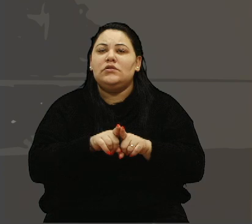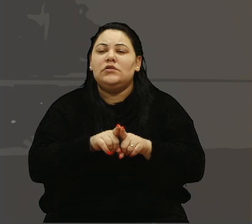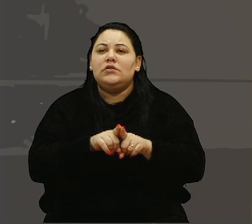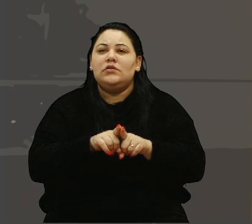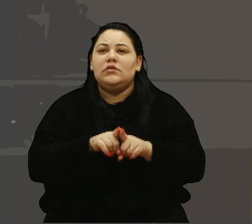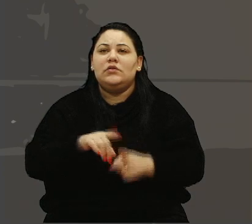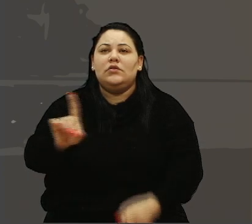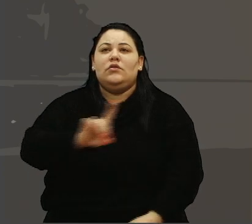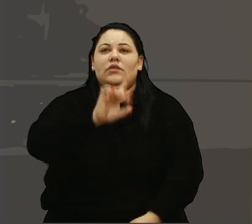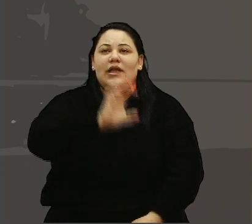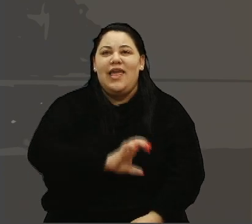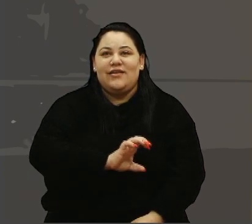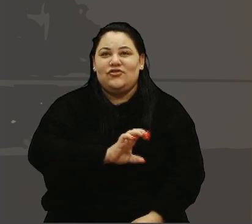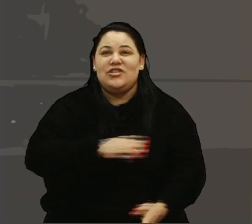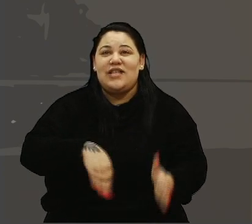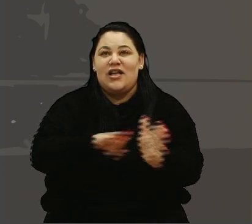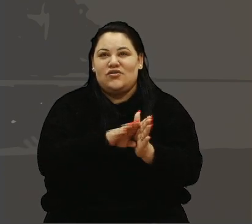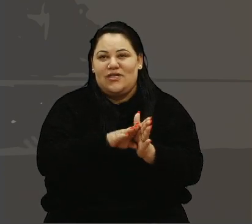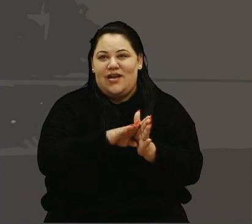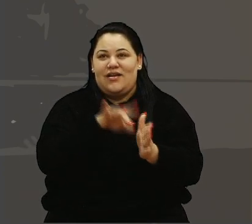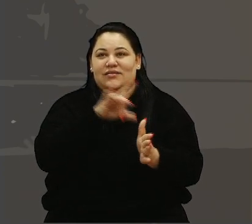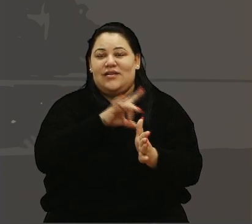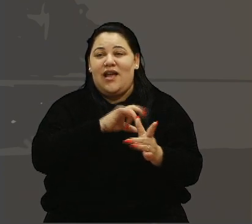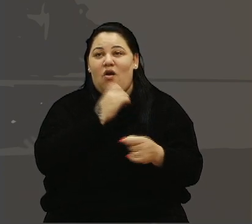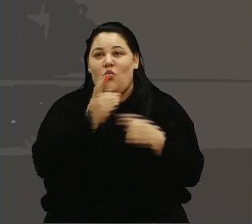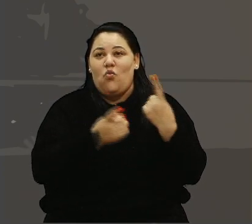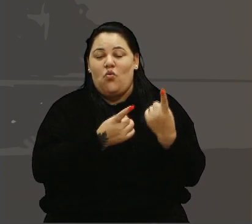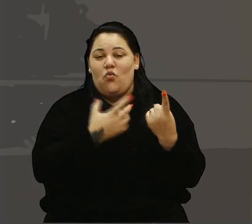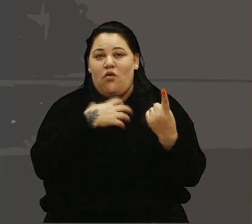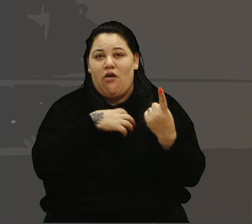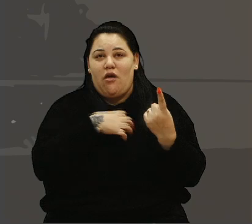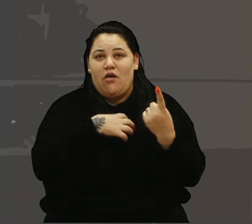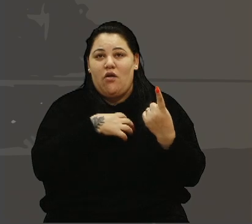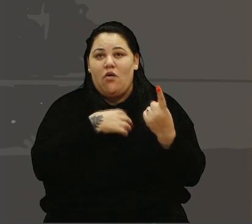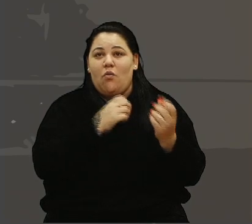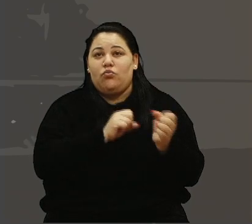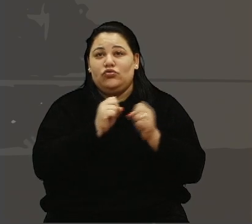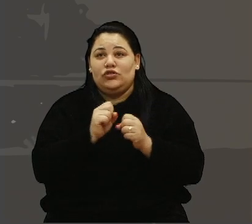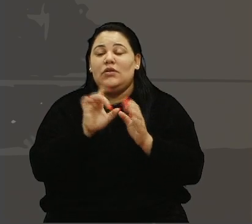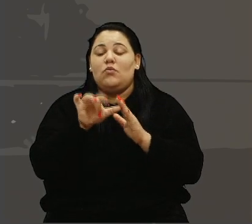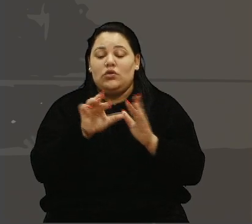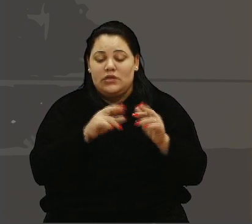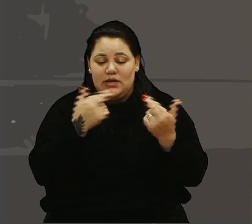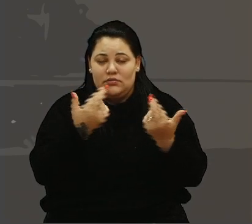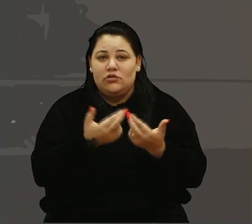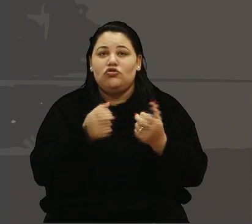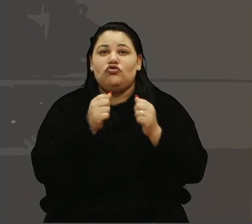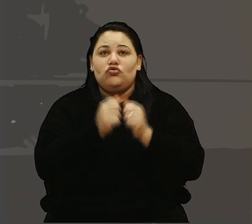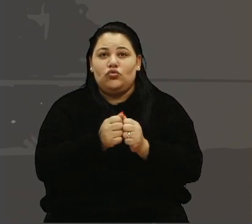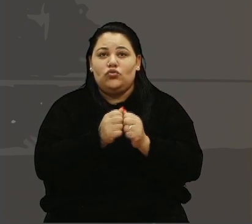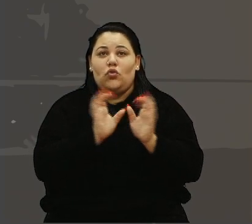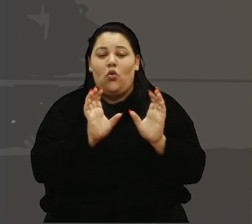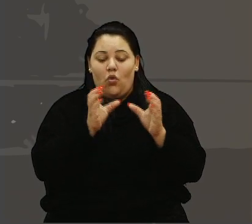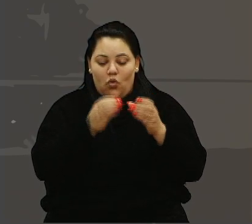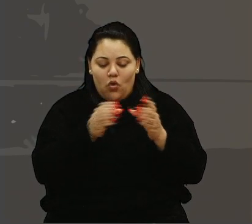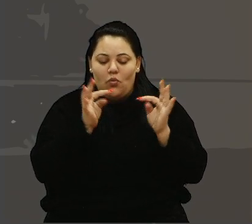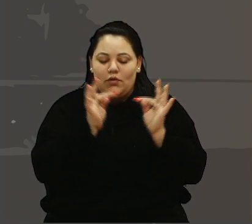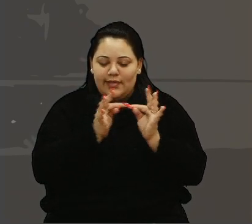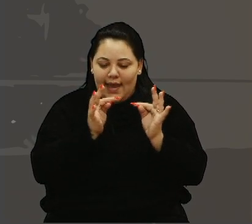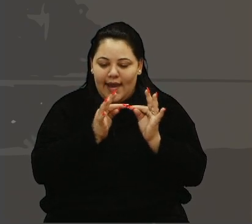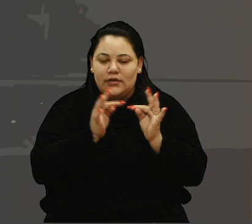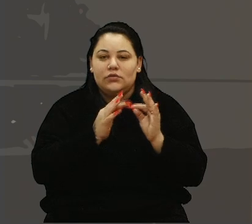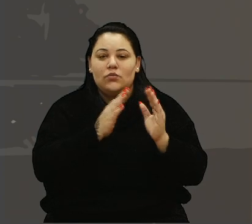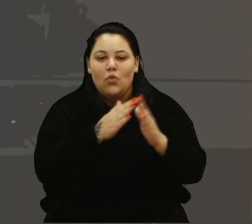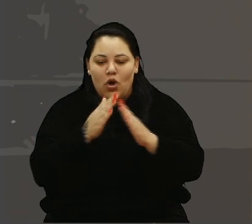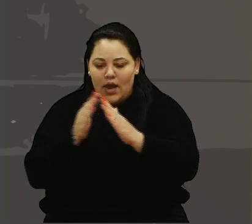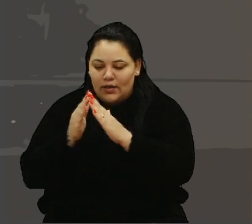estacionar. Aonde que havia alternativa, aonde que após a reunião também com a equipe técnica, com os moradores, do